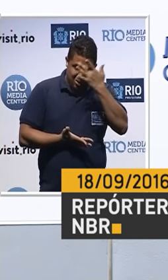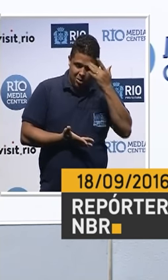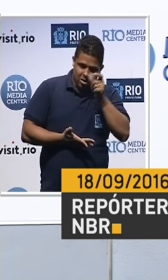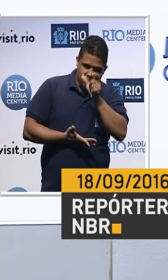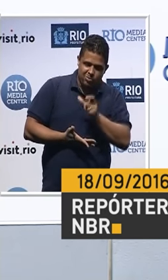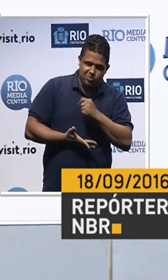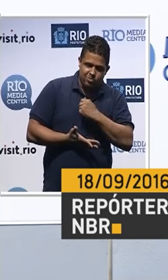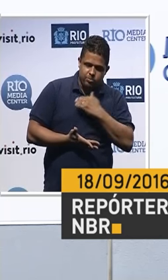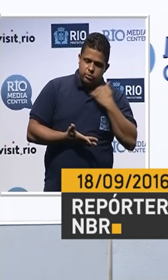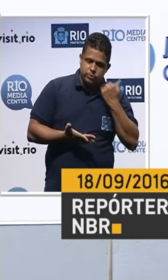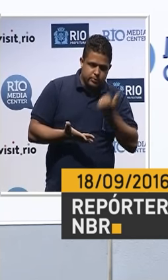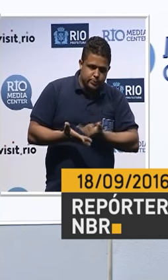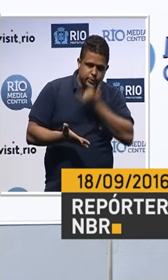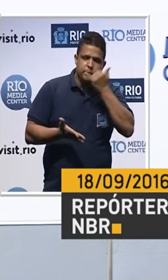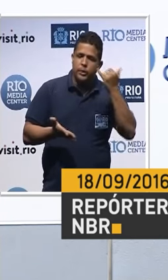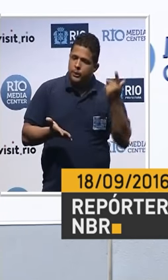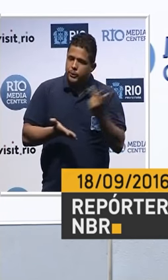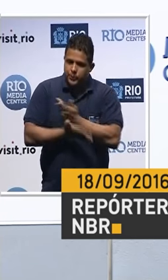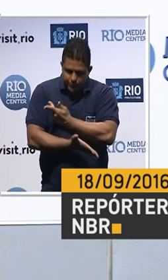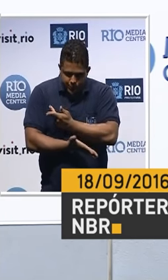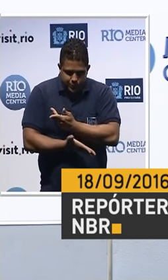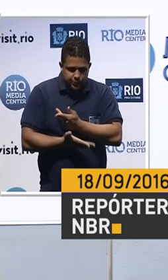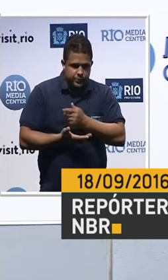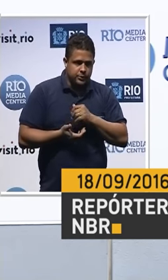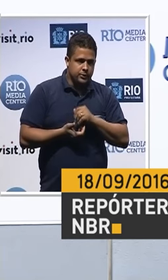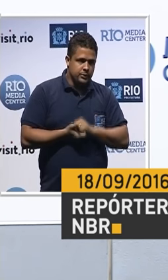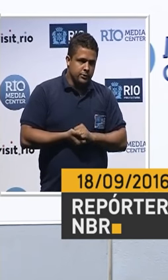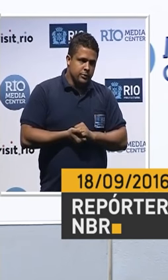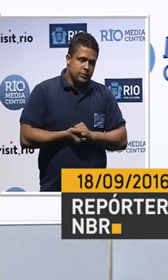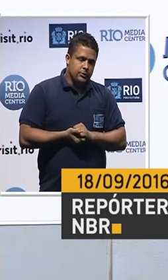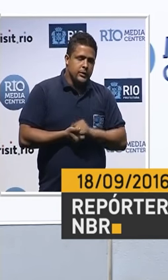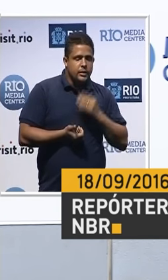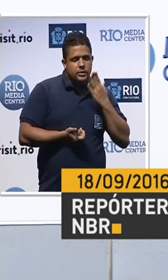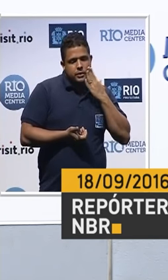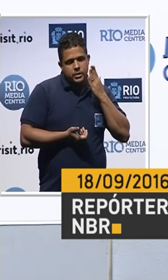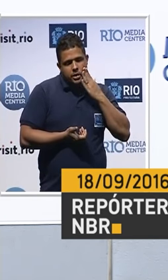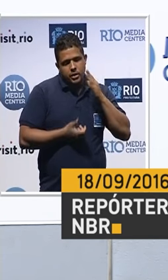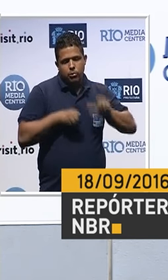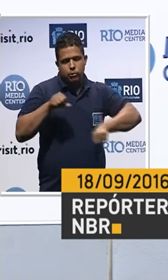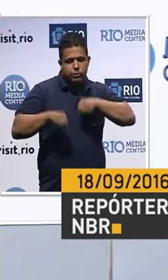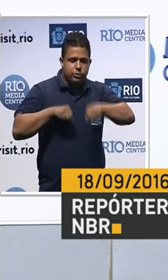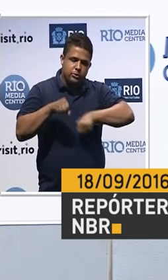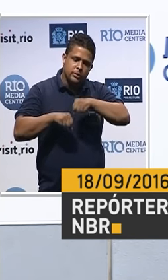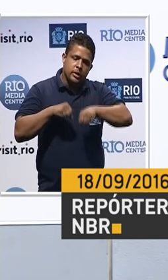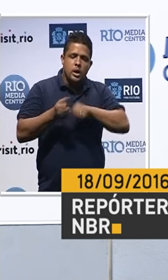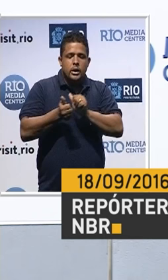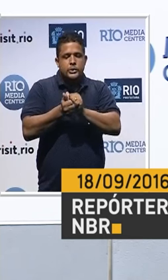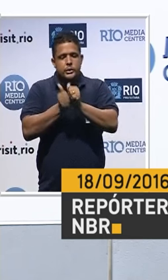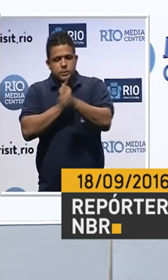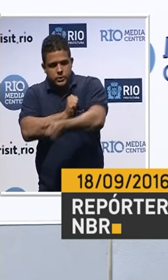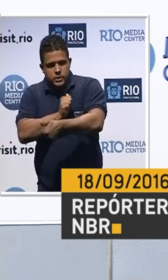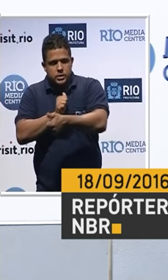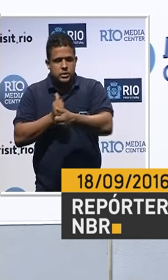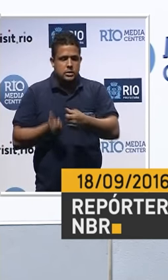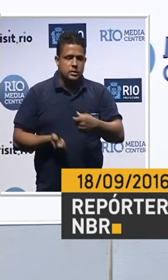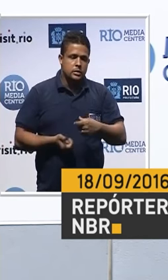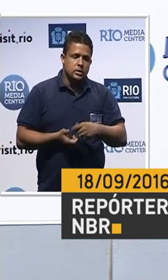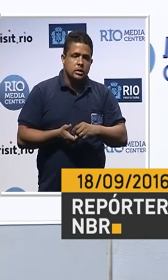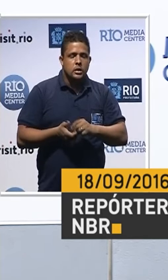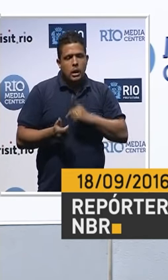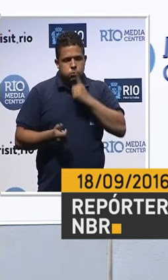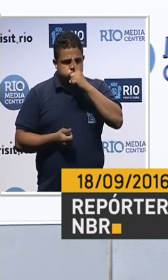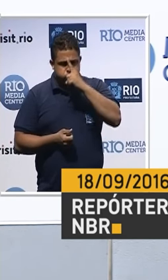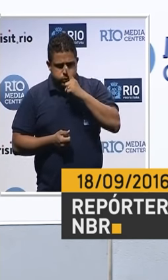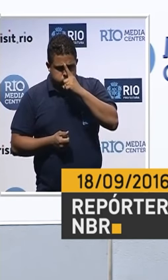que lamentar, e não poderia ser diferente. O ciclismo é um esporte com muitos